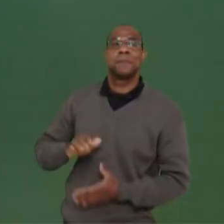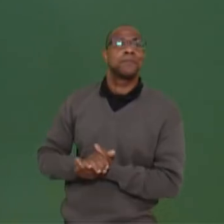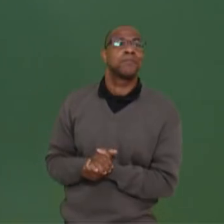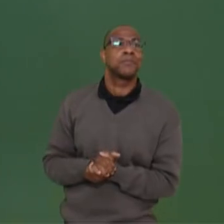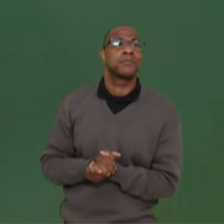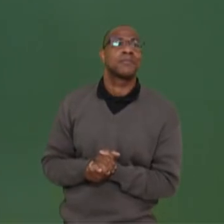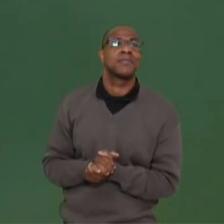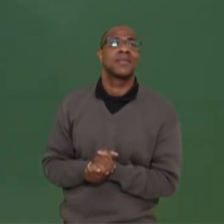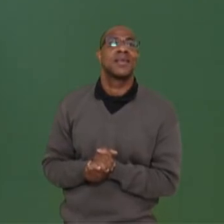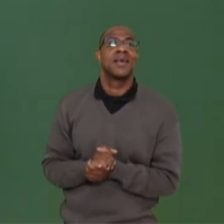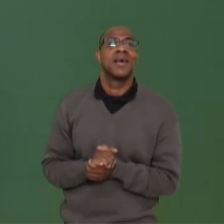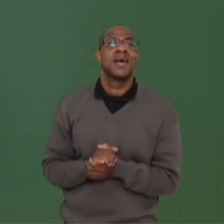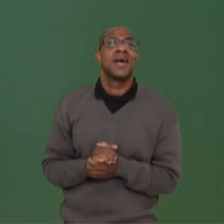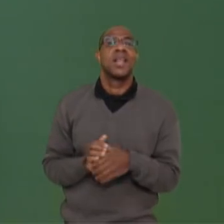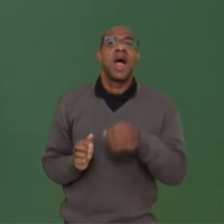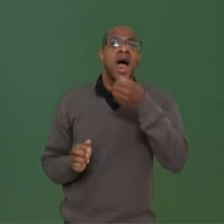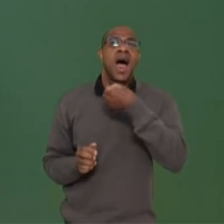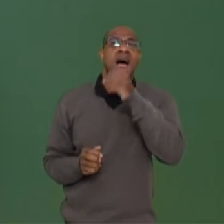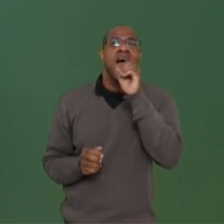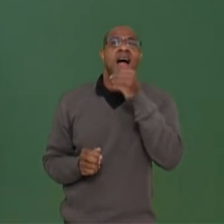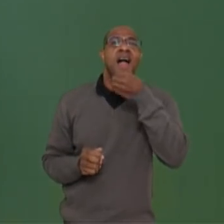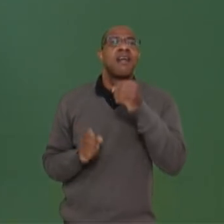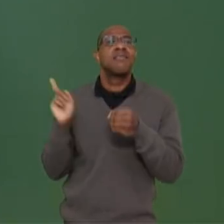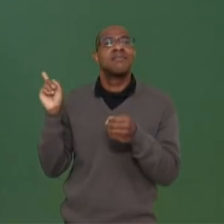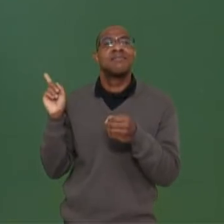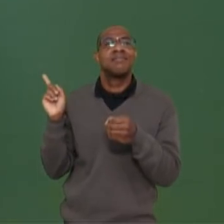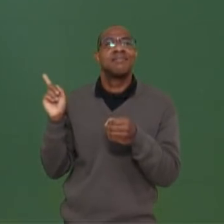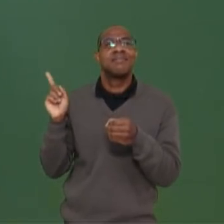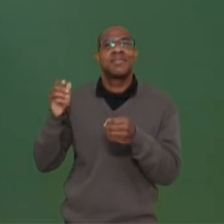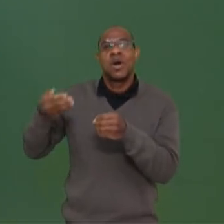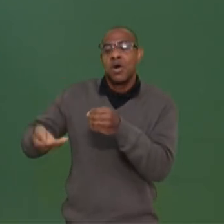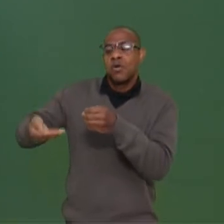com calda de chocolate.